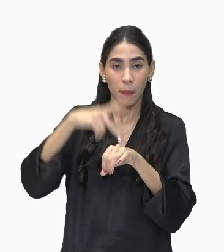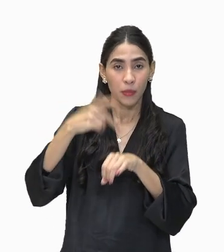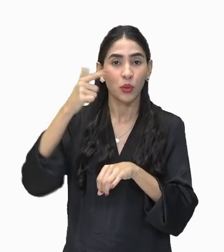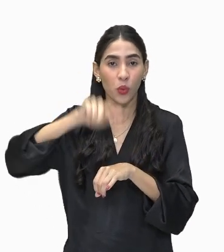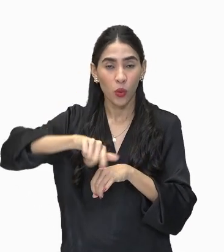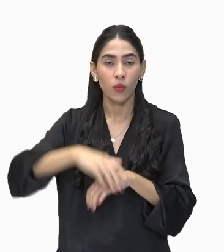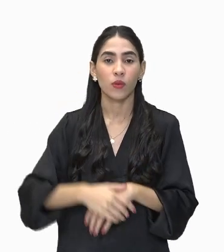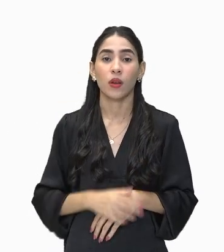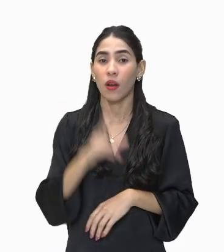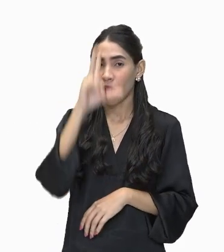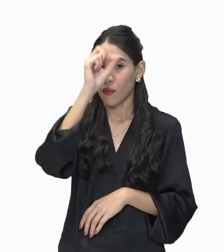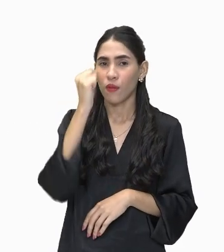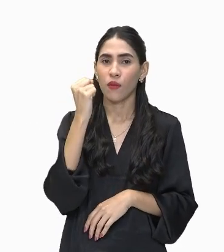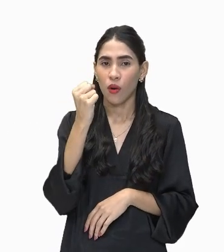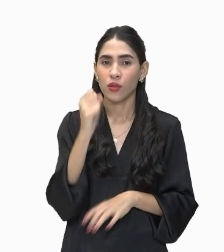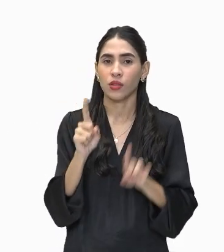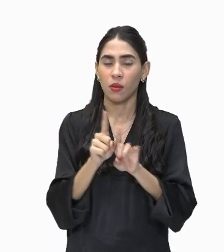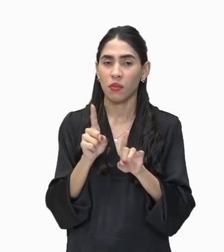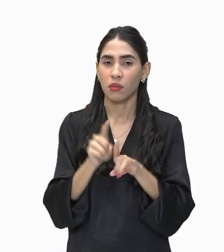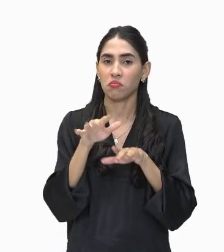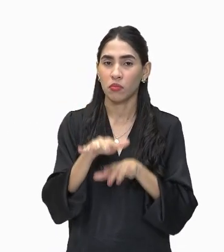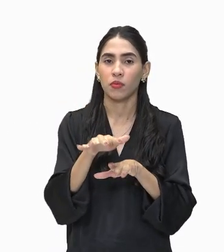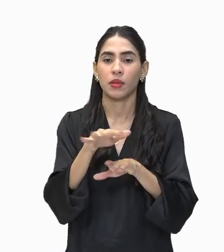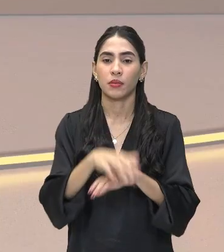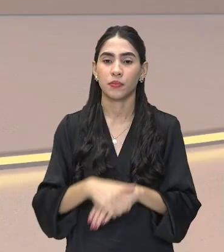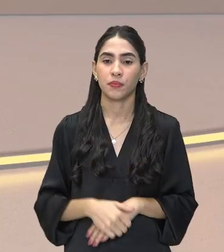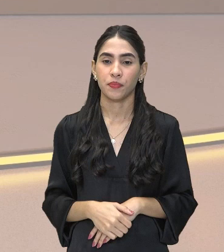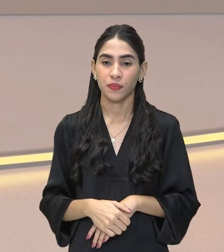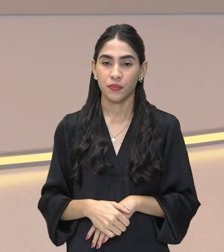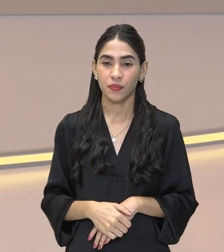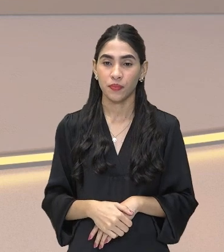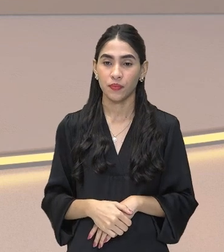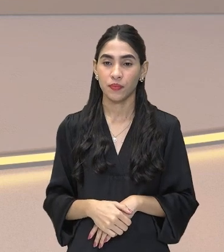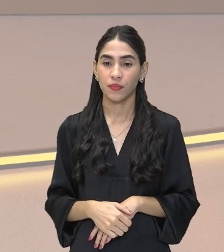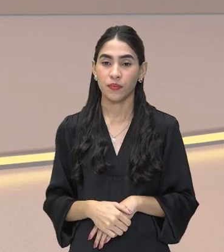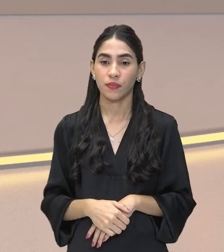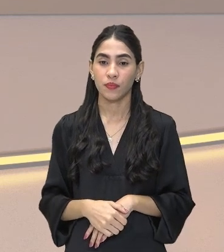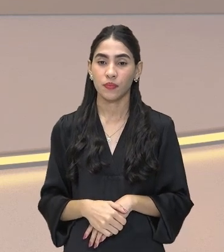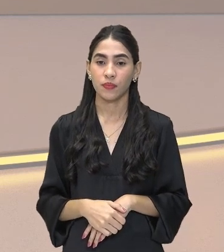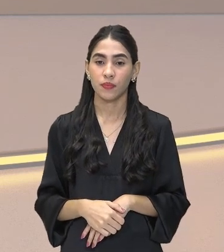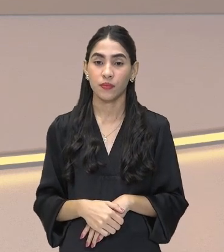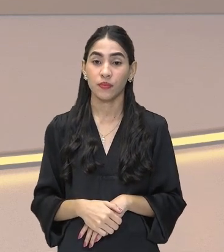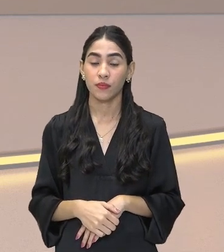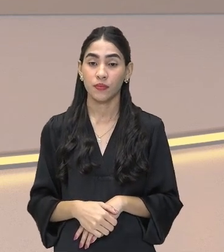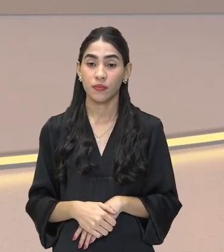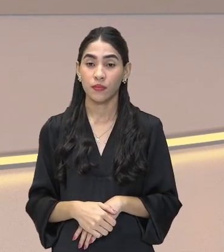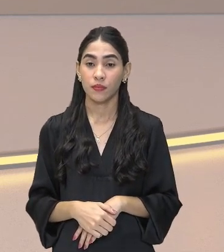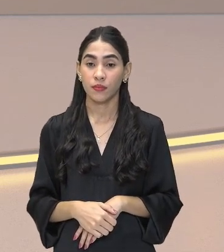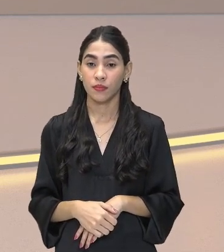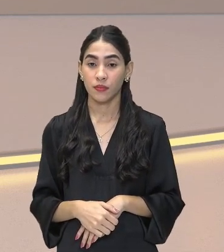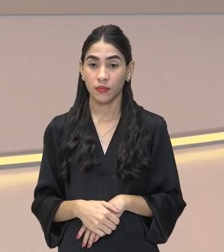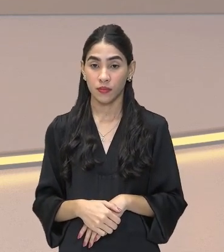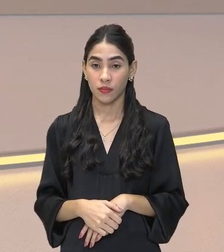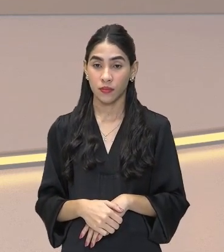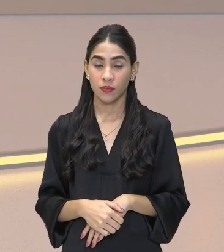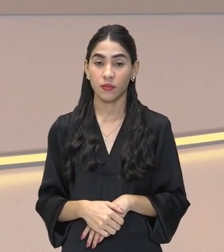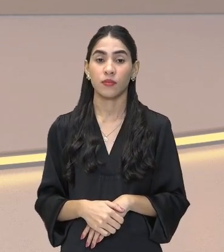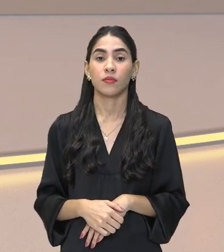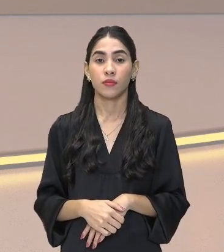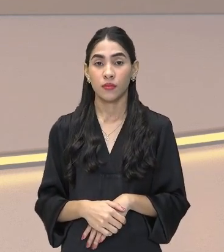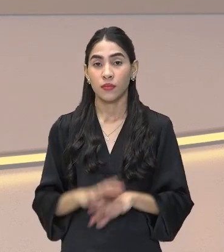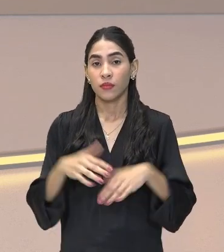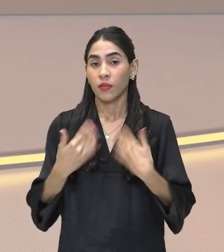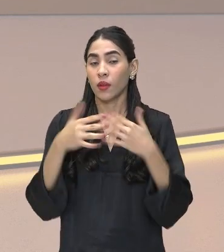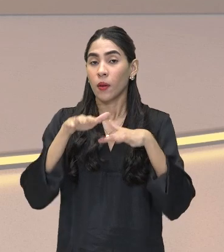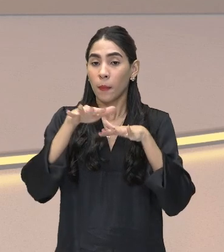Foi muito forte aí esse movimento. Muito bem. Vamos lá, continuando. Os